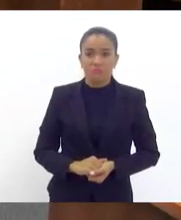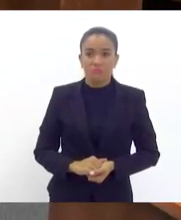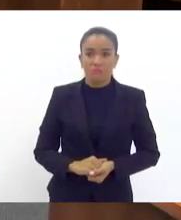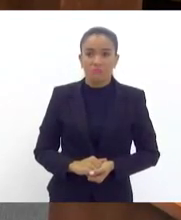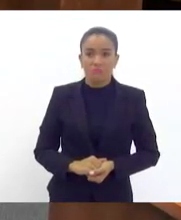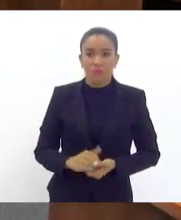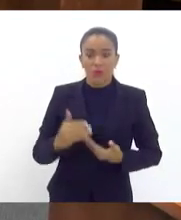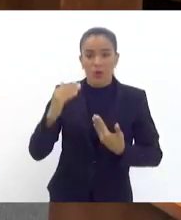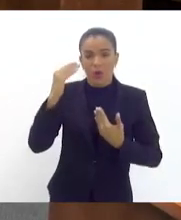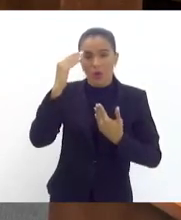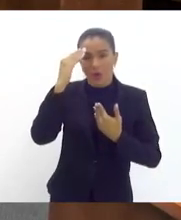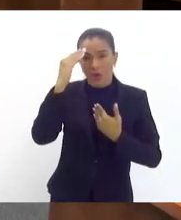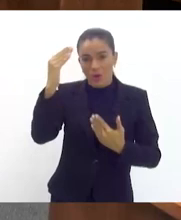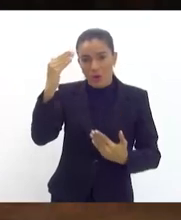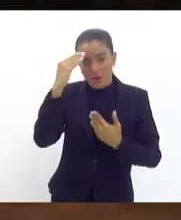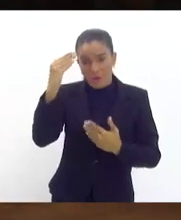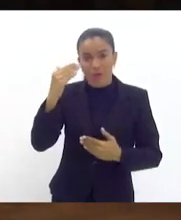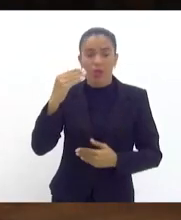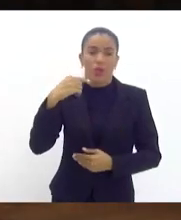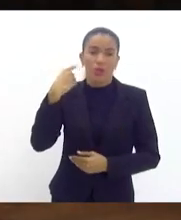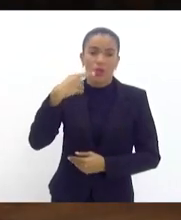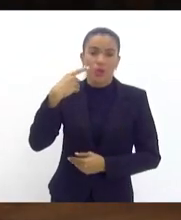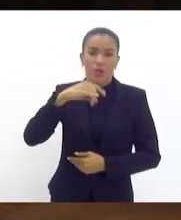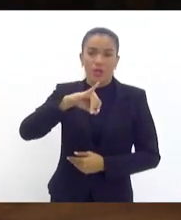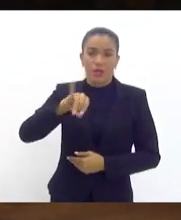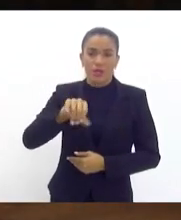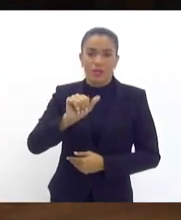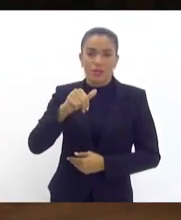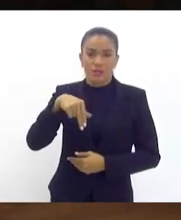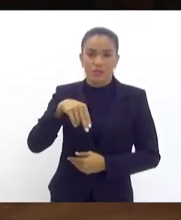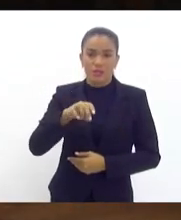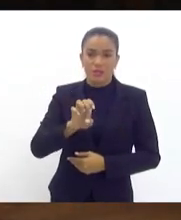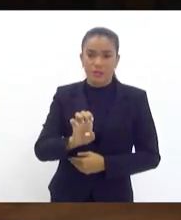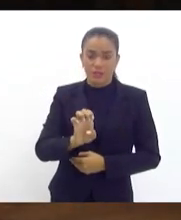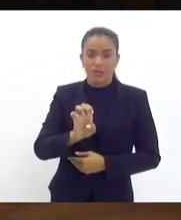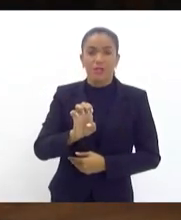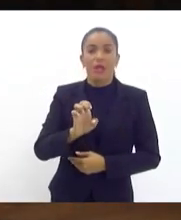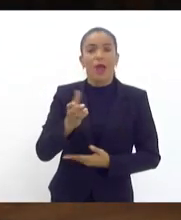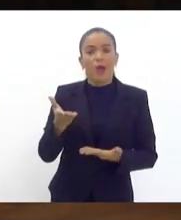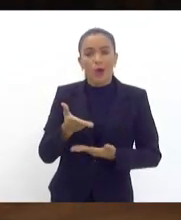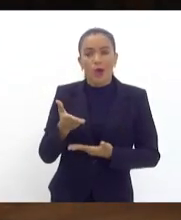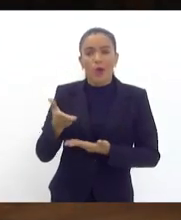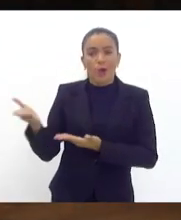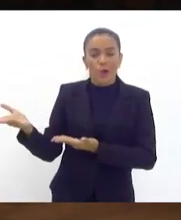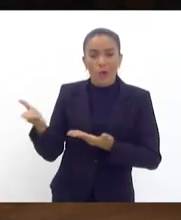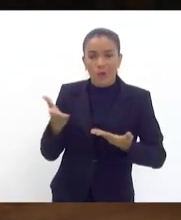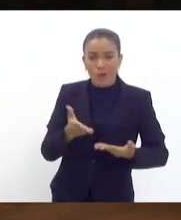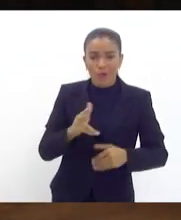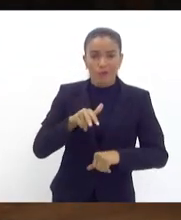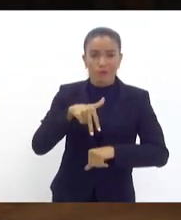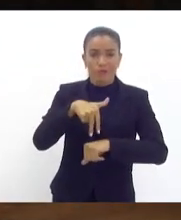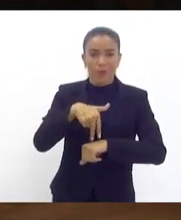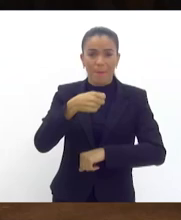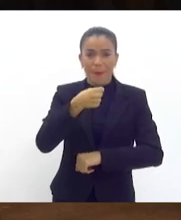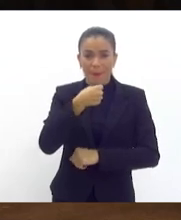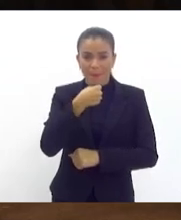muito obrigada muito obrigado Doutora Jane passa a palavra então para doutora Lúcia volotão